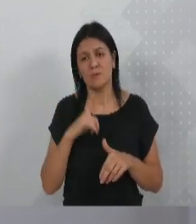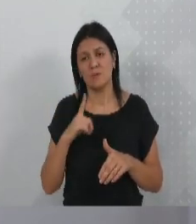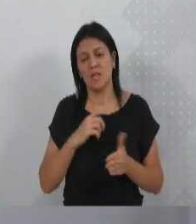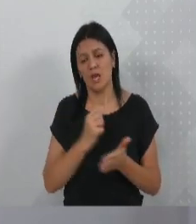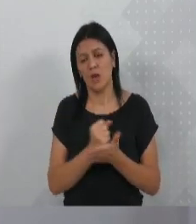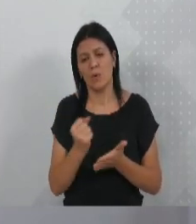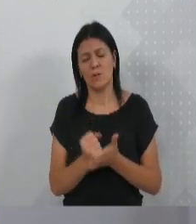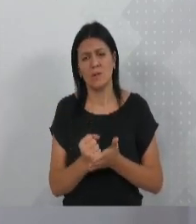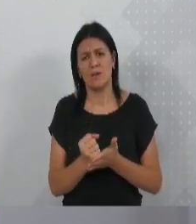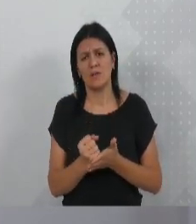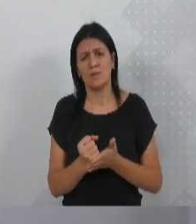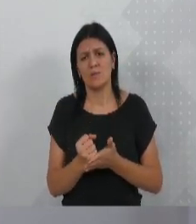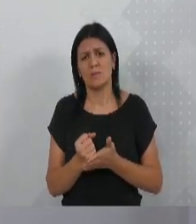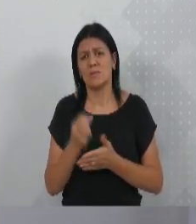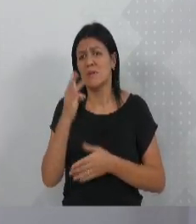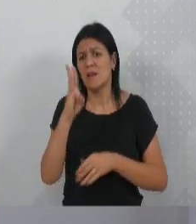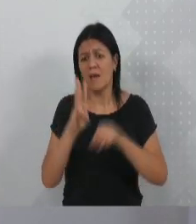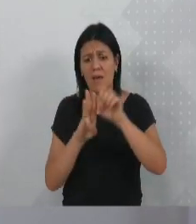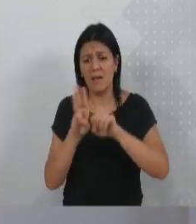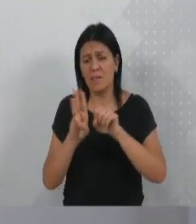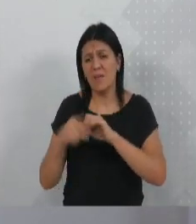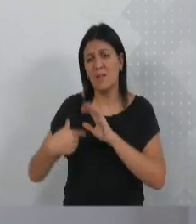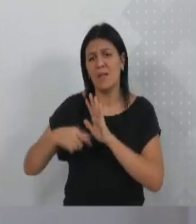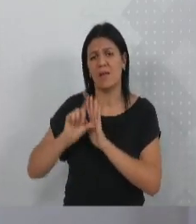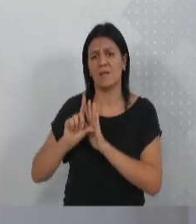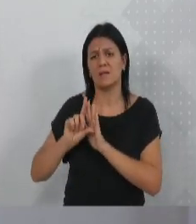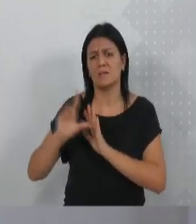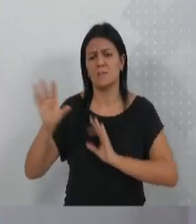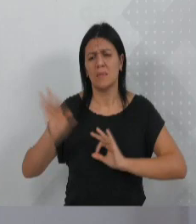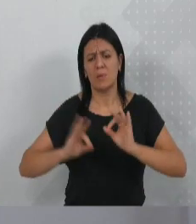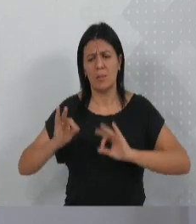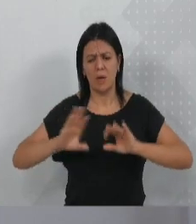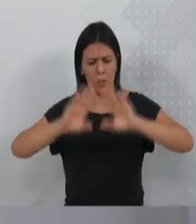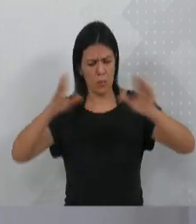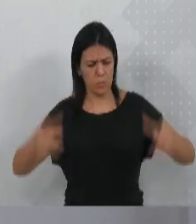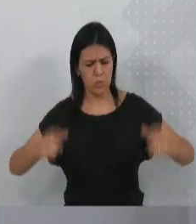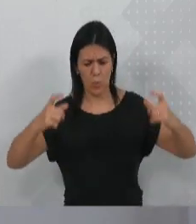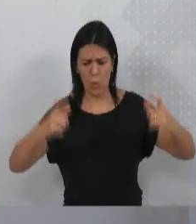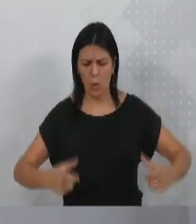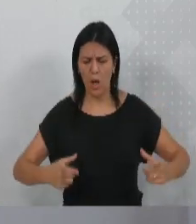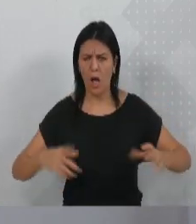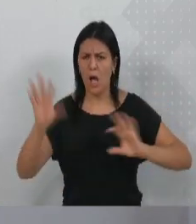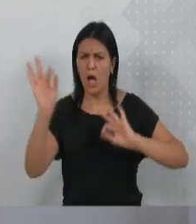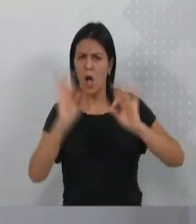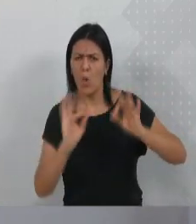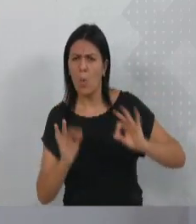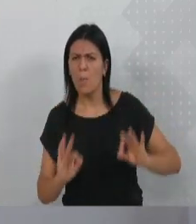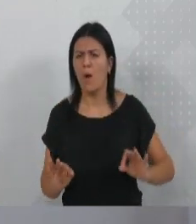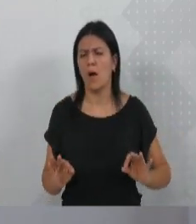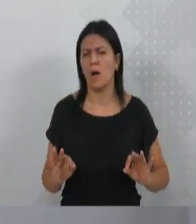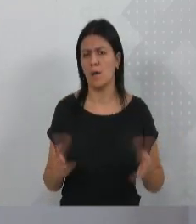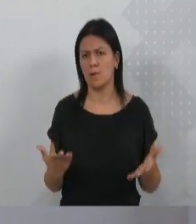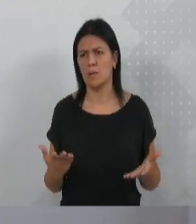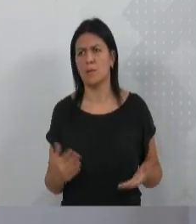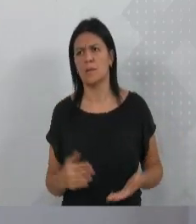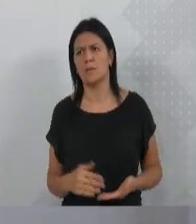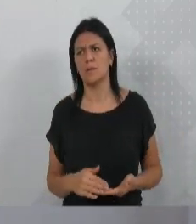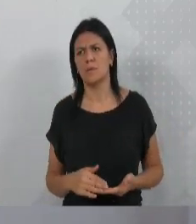serviço H 2 3 meses antes que é o quê é para preparar o estante é para preparar tem que colocar o o